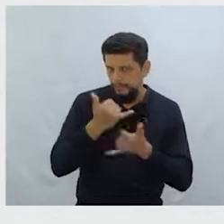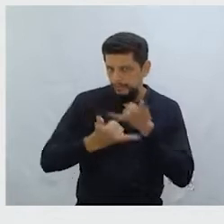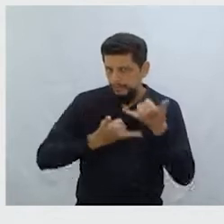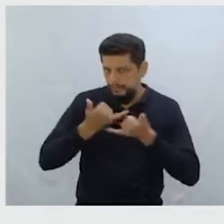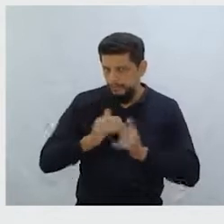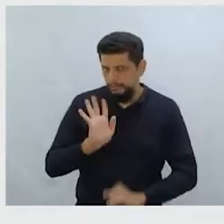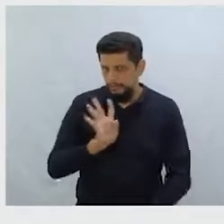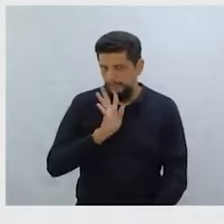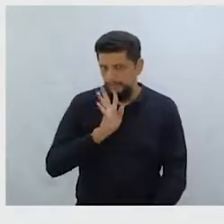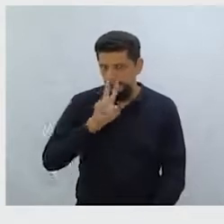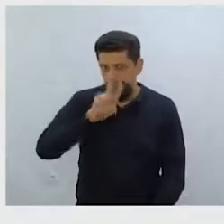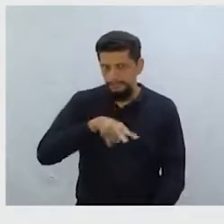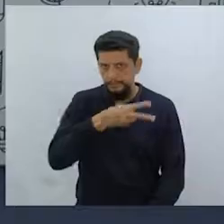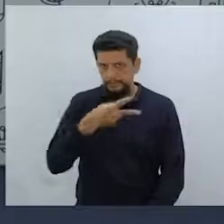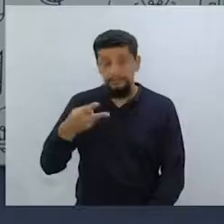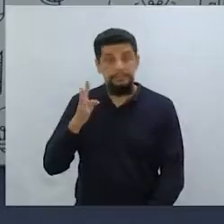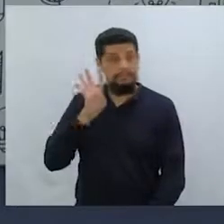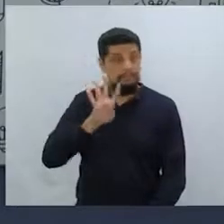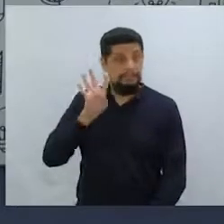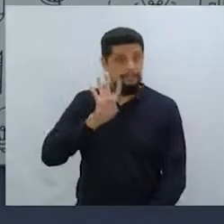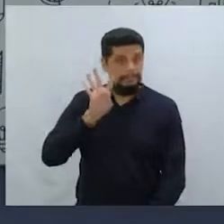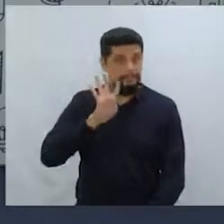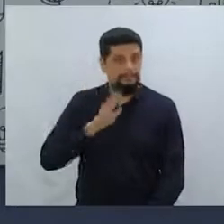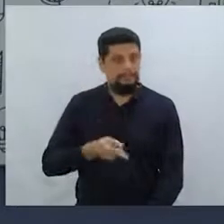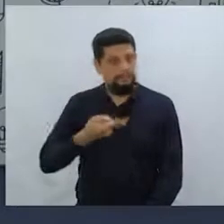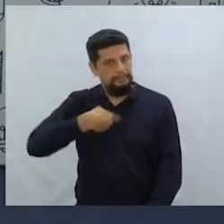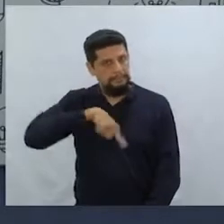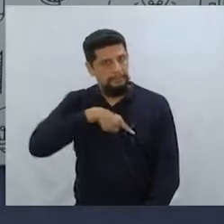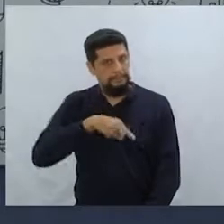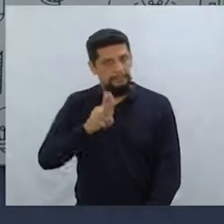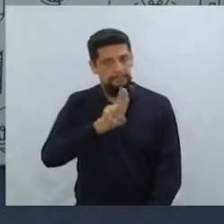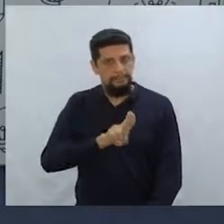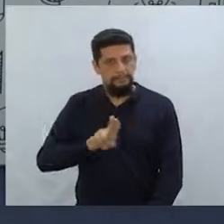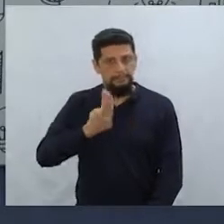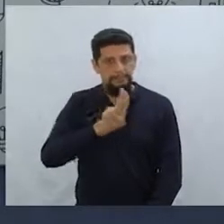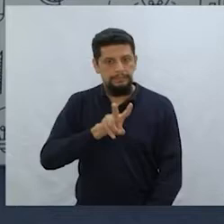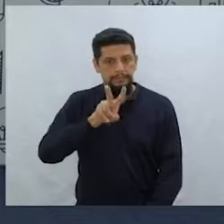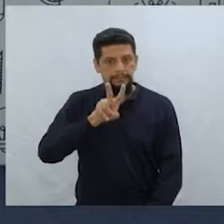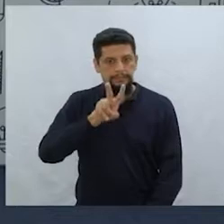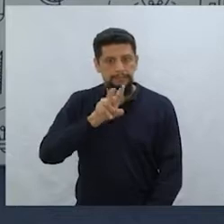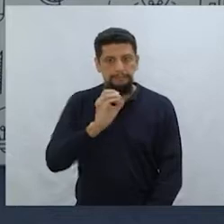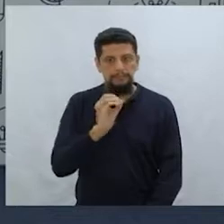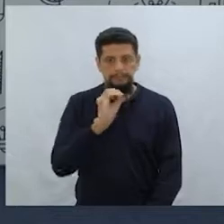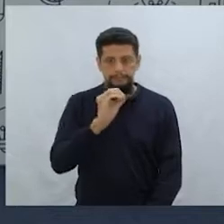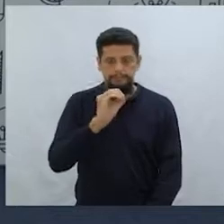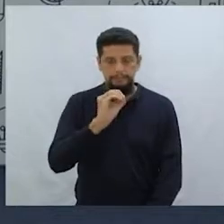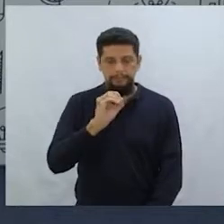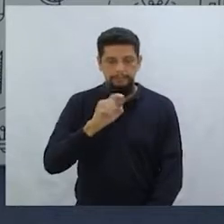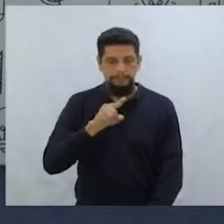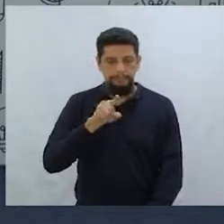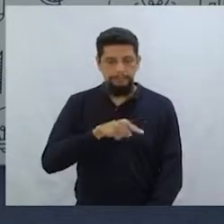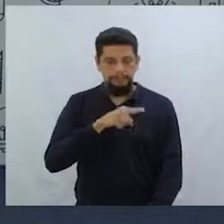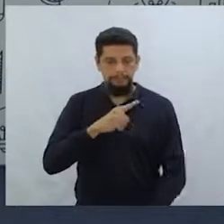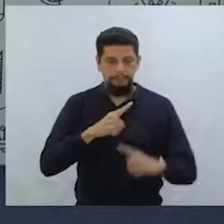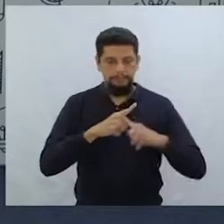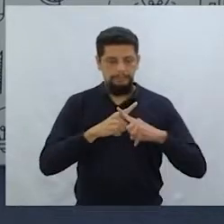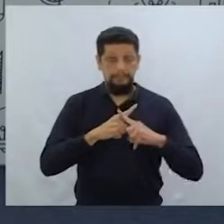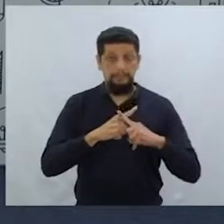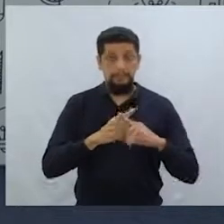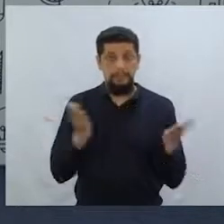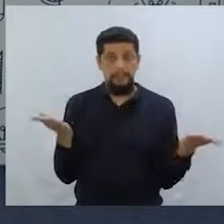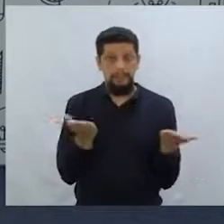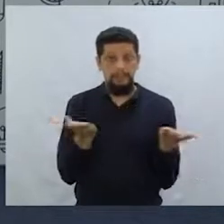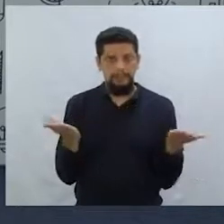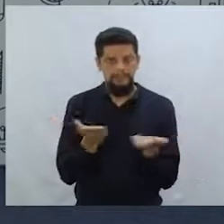Certo? Vocês já brincaram de Jogo da Velha? É bem bacana, não é? A gente usa lá o círculo e o X para brincar.